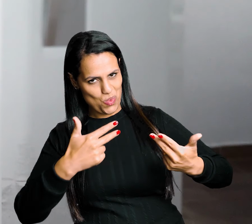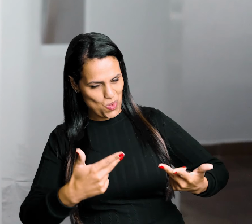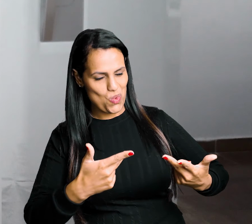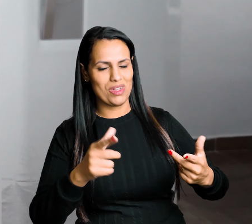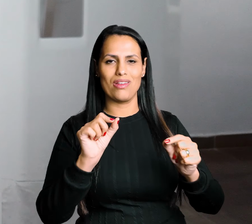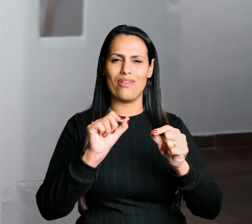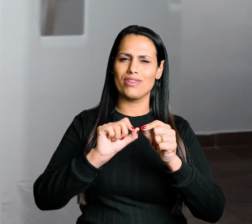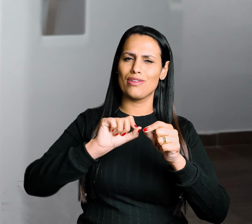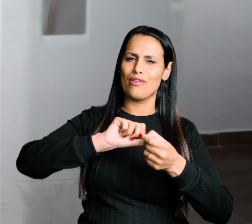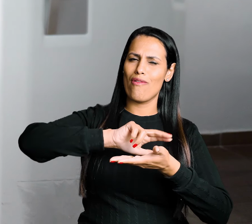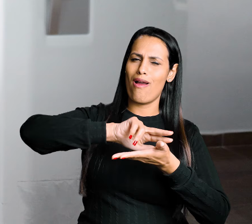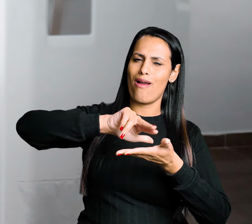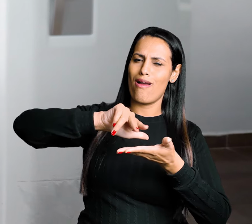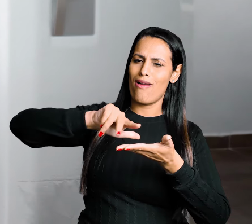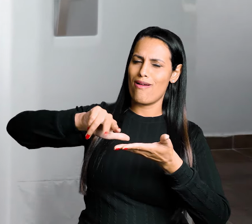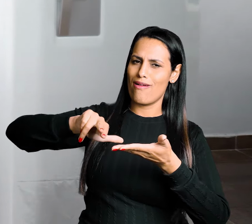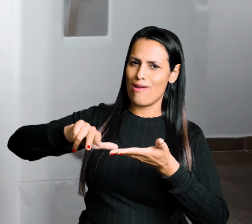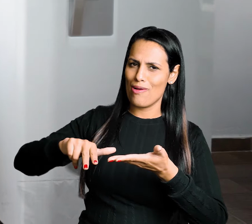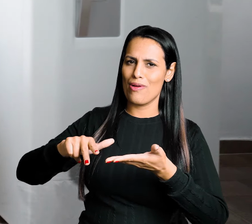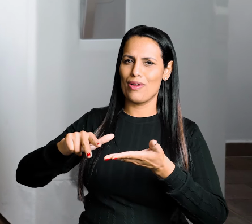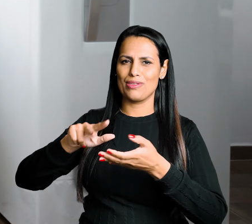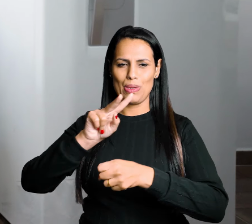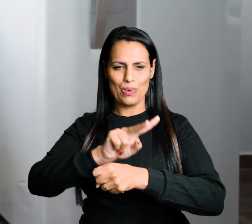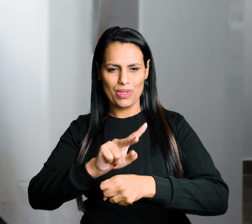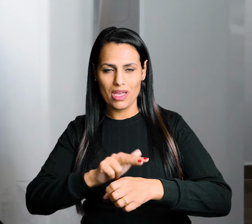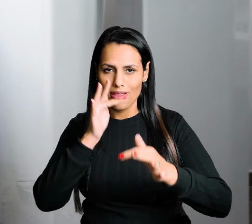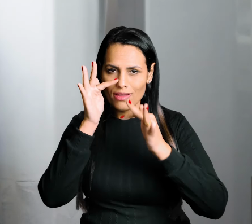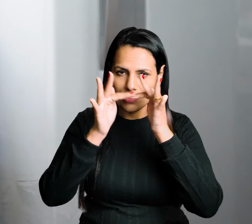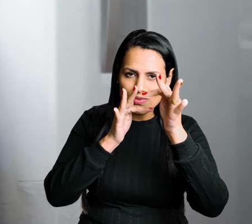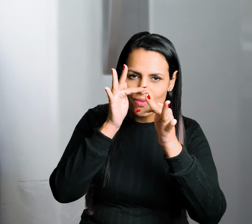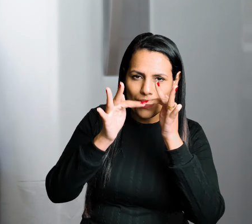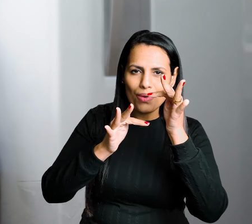fazemos várias coisas aqui, cultivando as flores, as